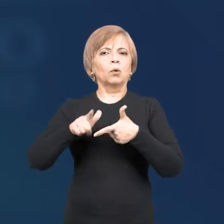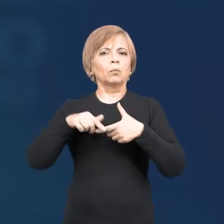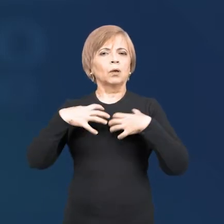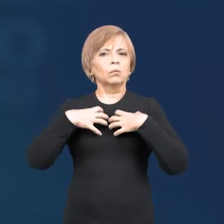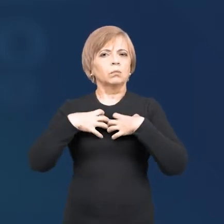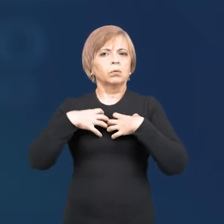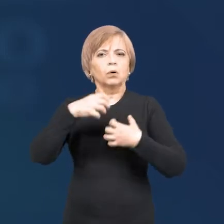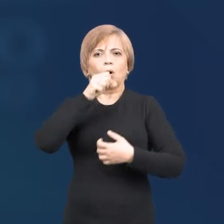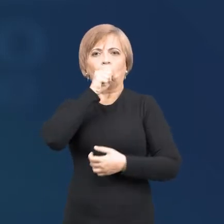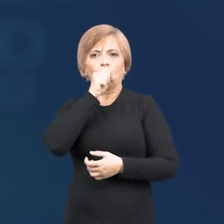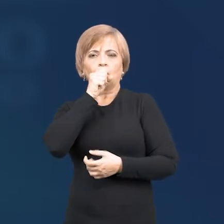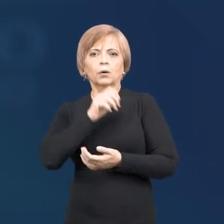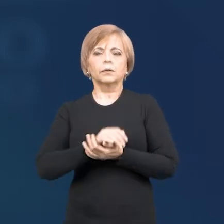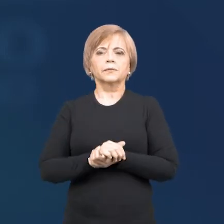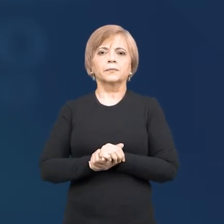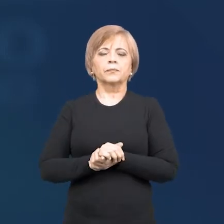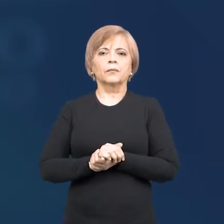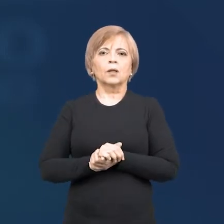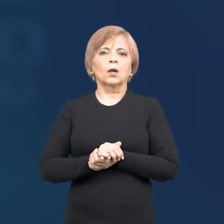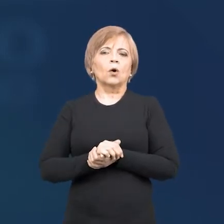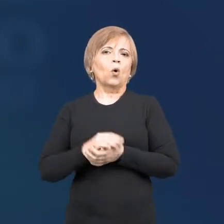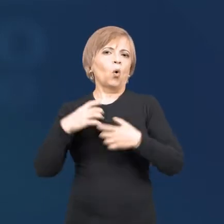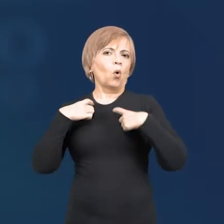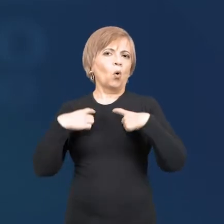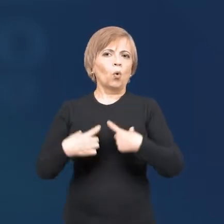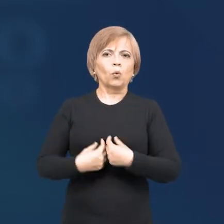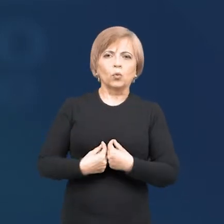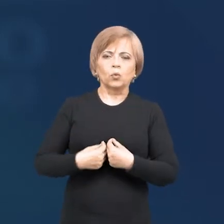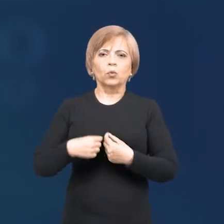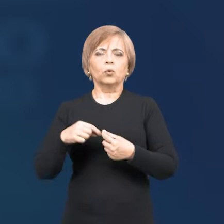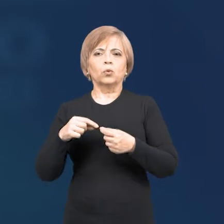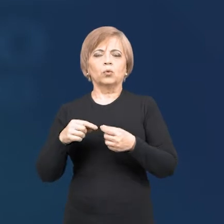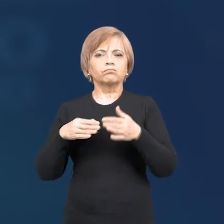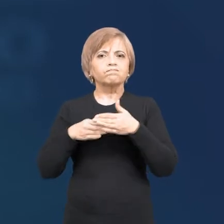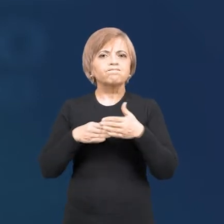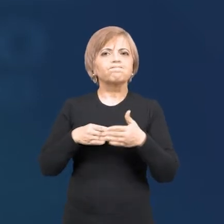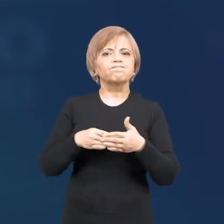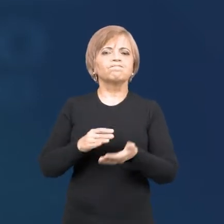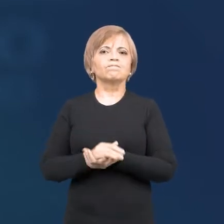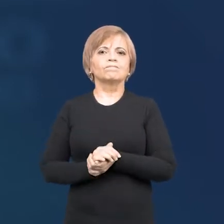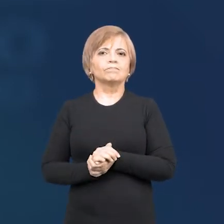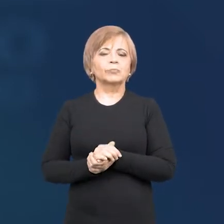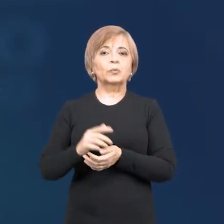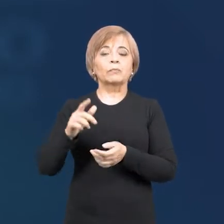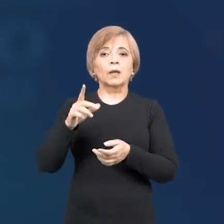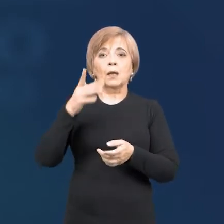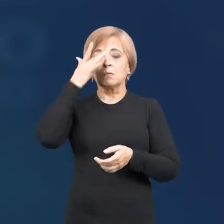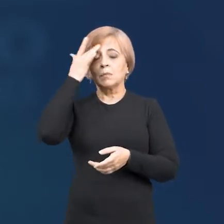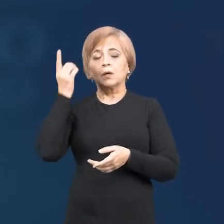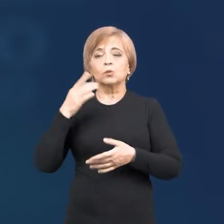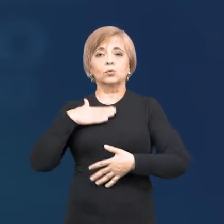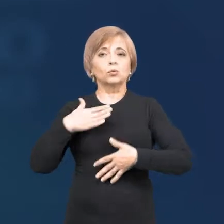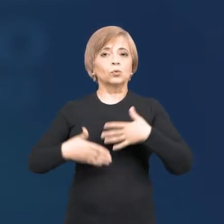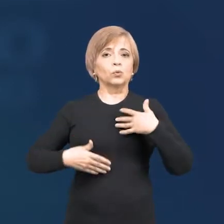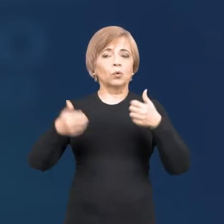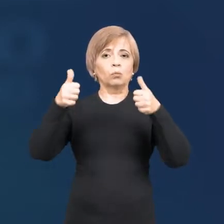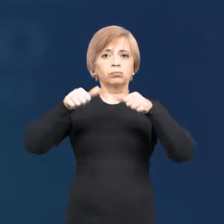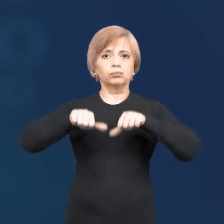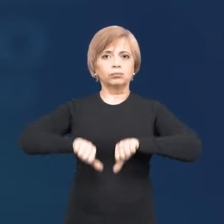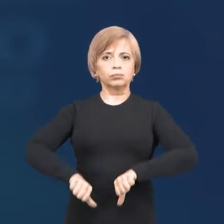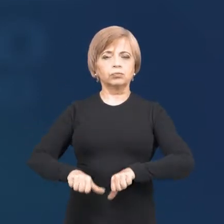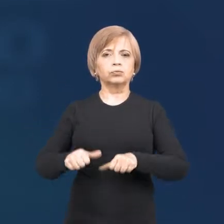bronquite, doença pulmonar obstrutiva crônica, indivíduos imunodeprimidos, tais como